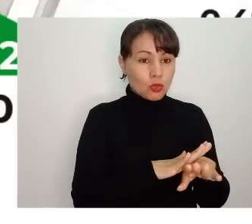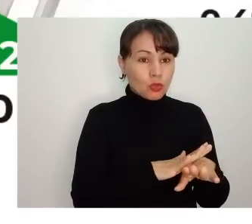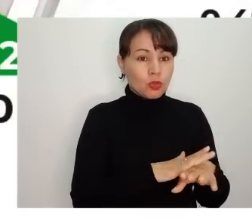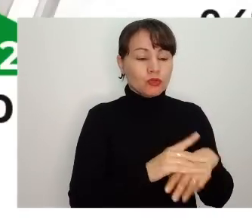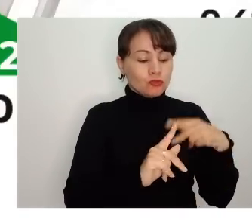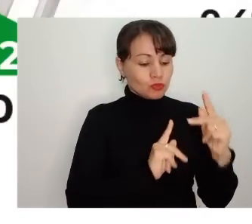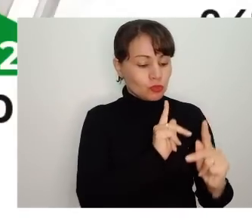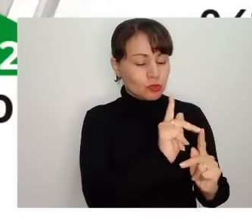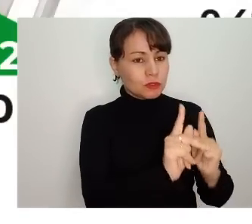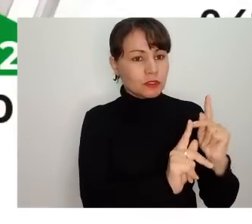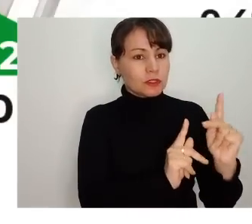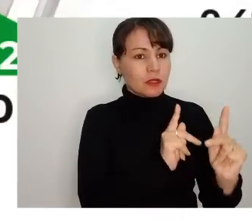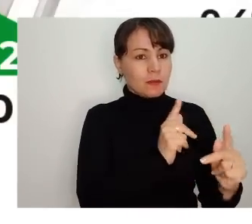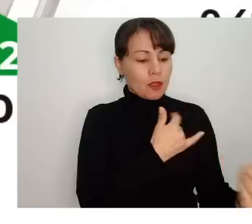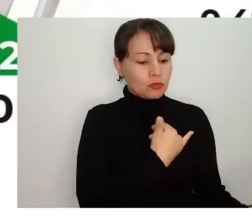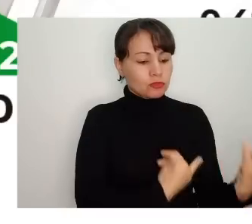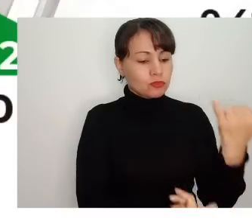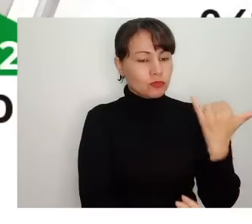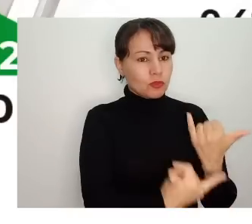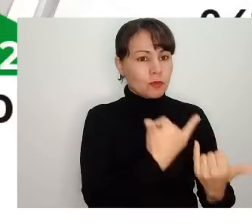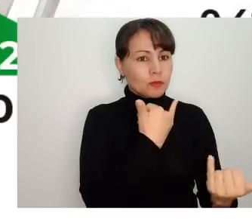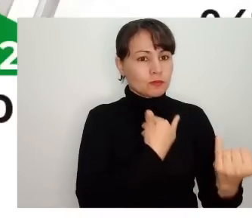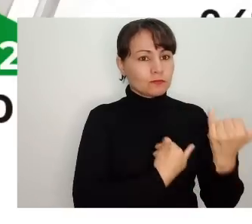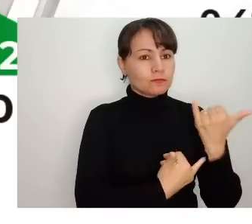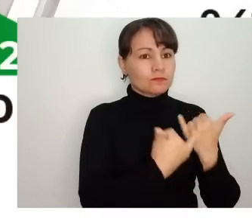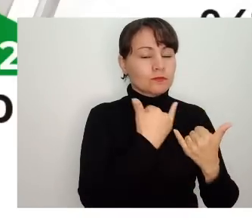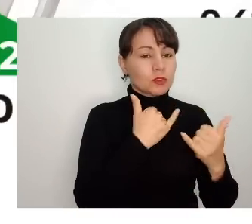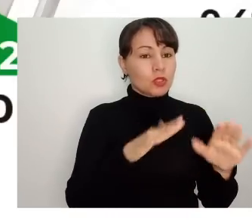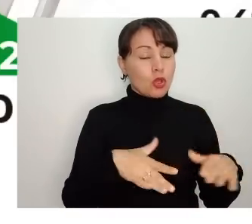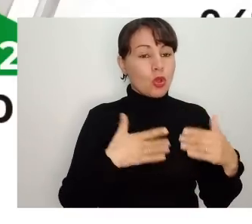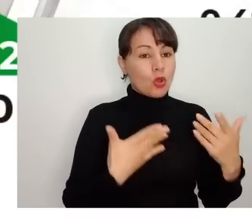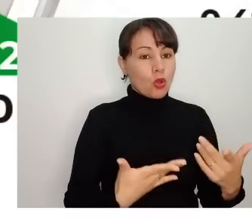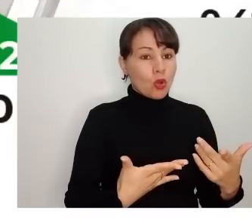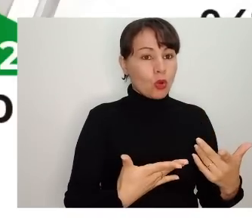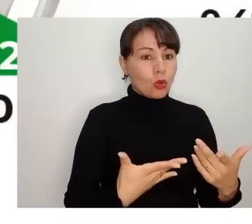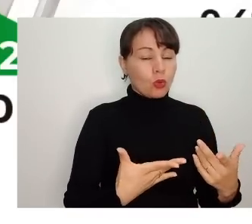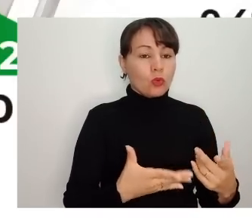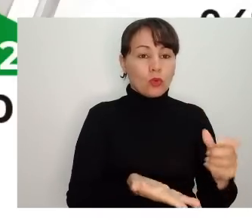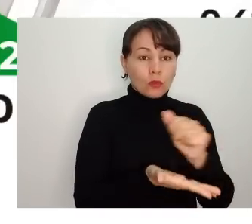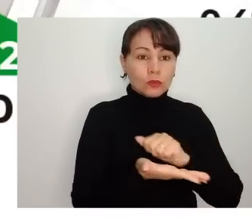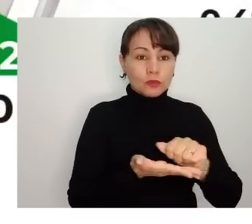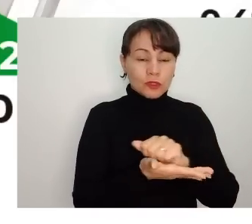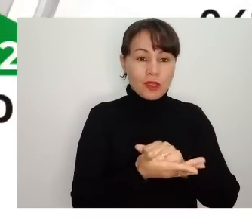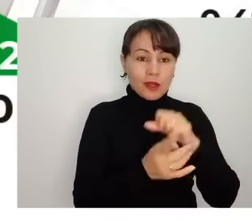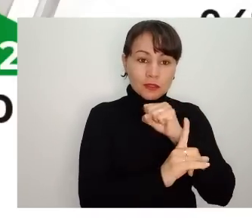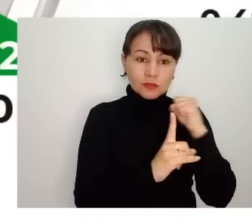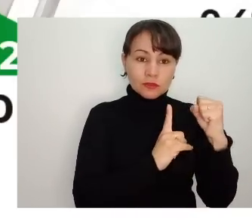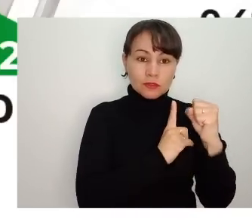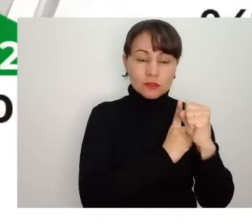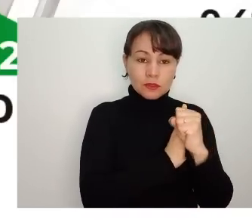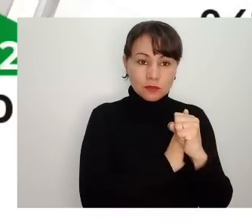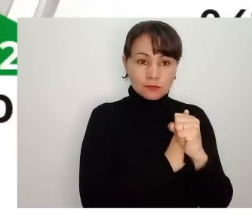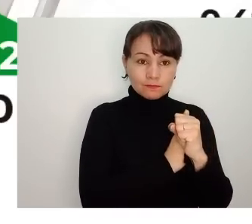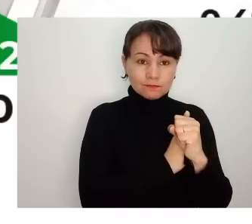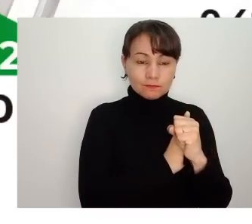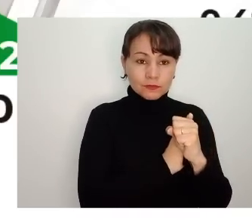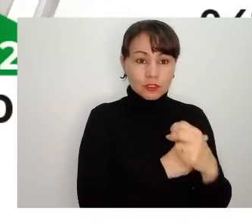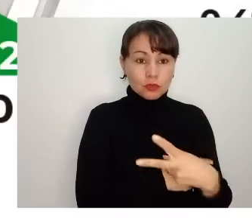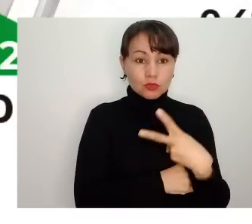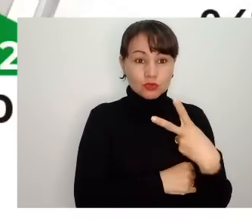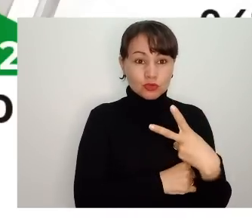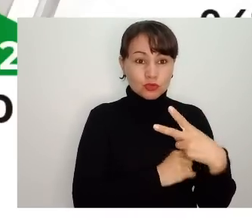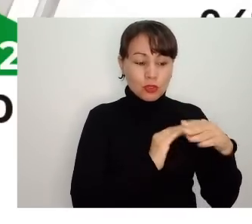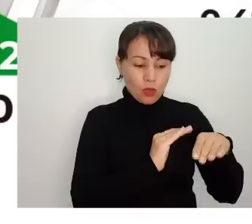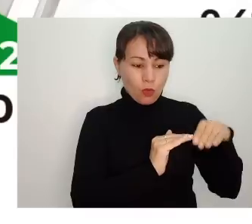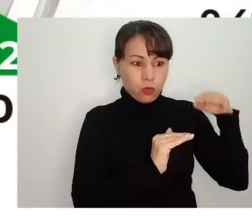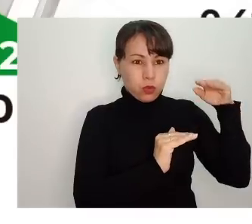na parte de processamento de informações, ou, assim como na parte de socialização.